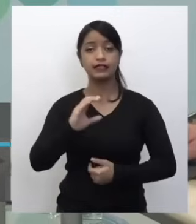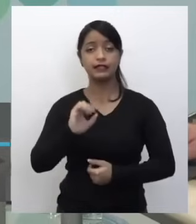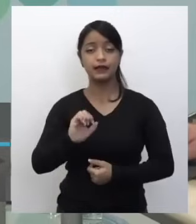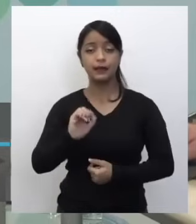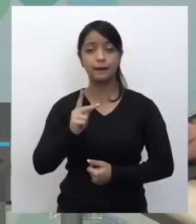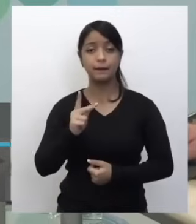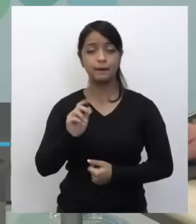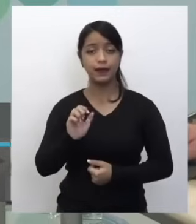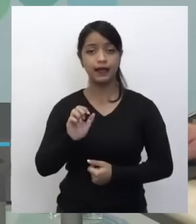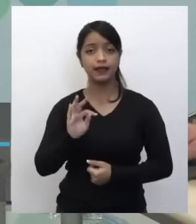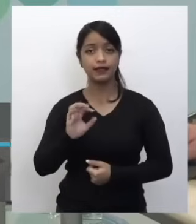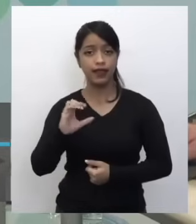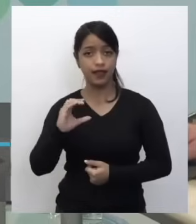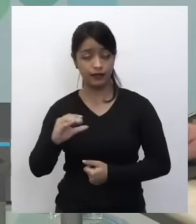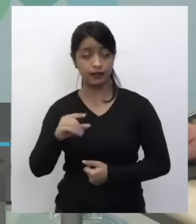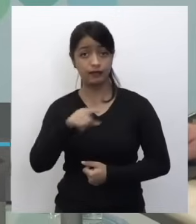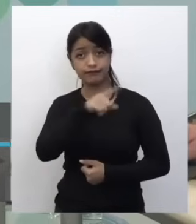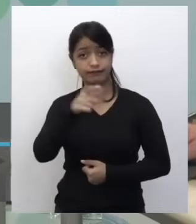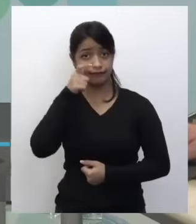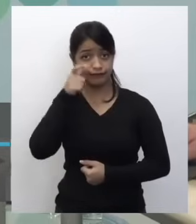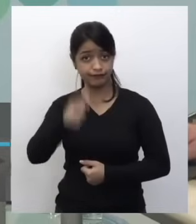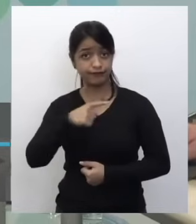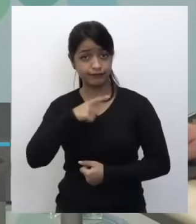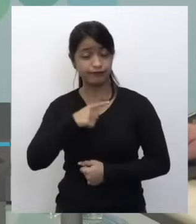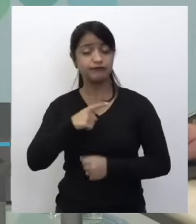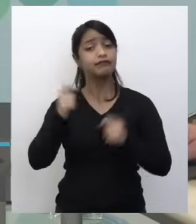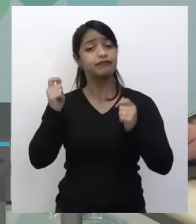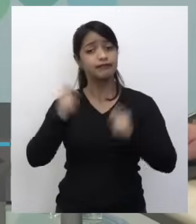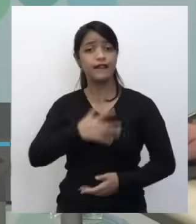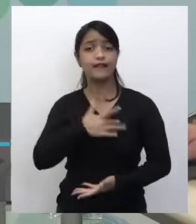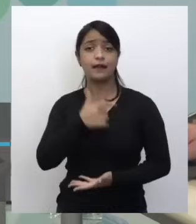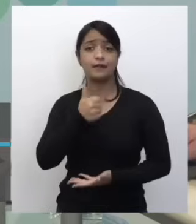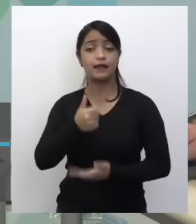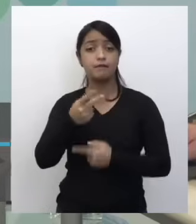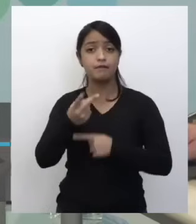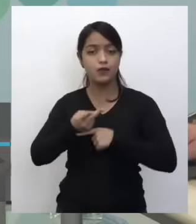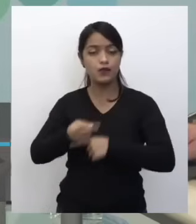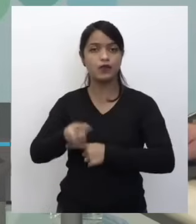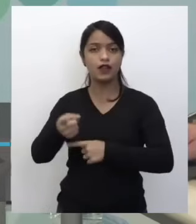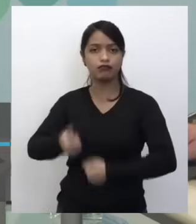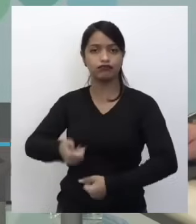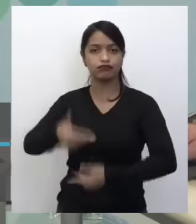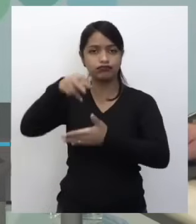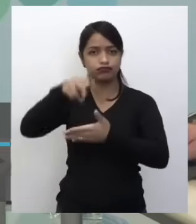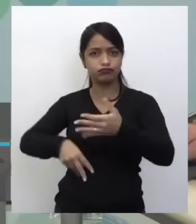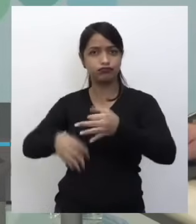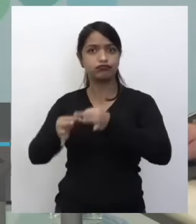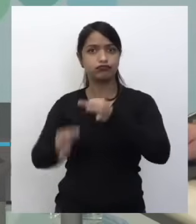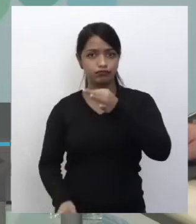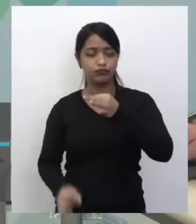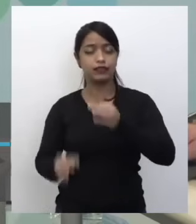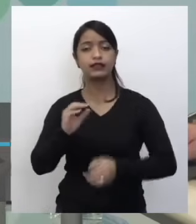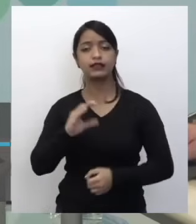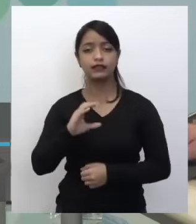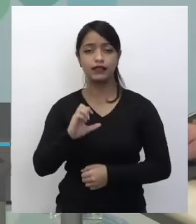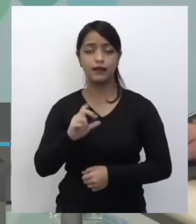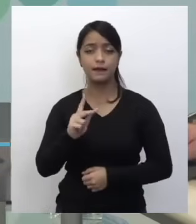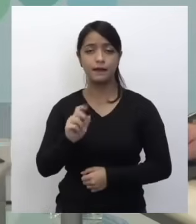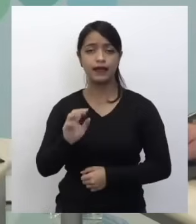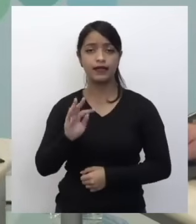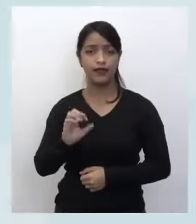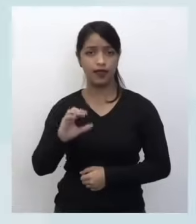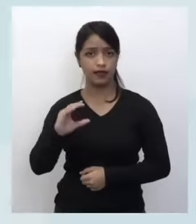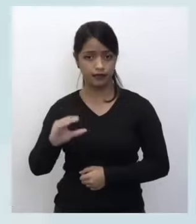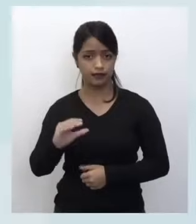quem tiver interesse, os professores que tiverem interesse também, vale a pena conferir lá na página do CPTEC-INPE. E já no